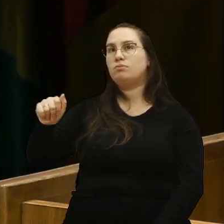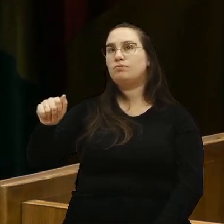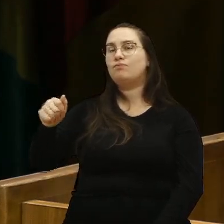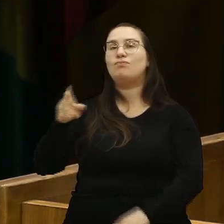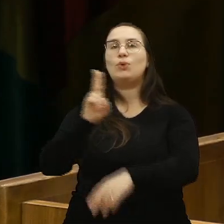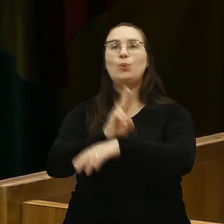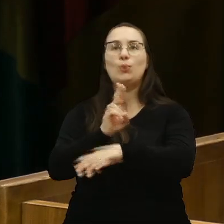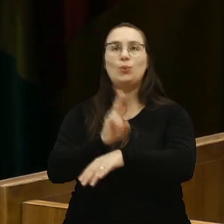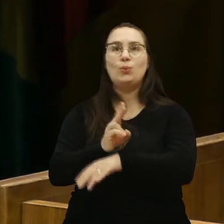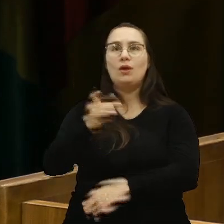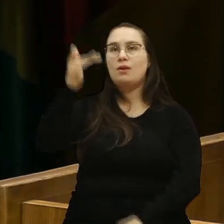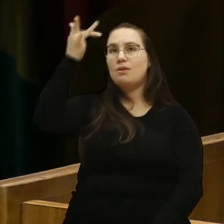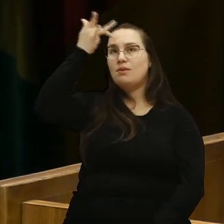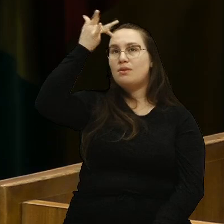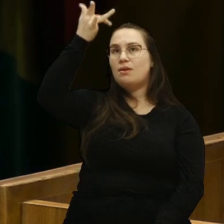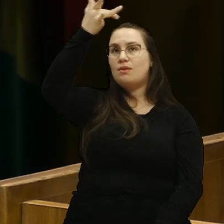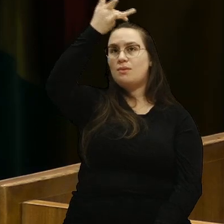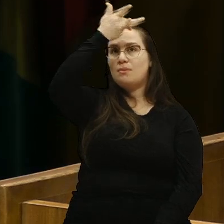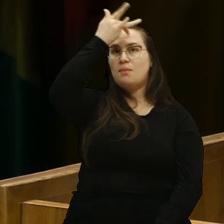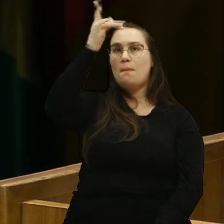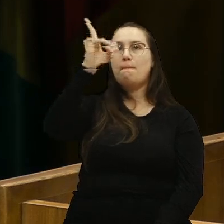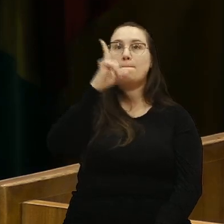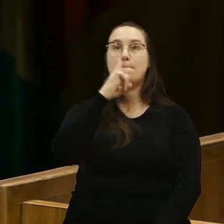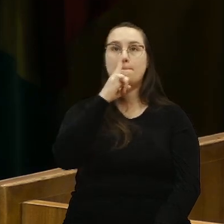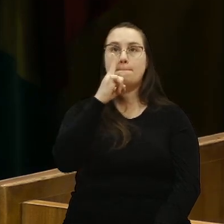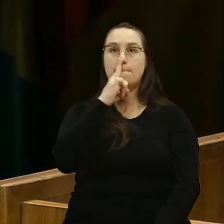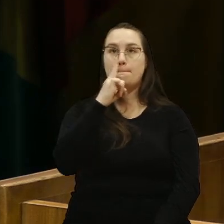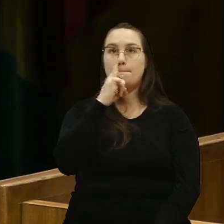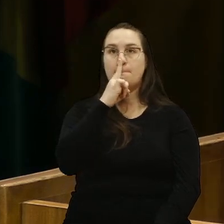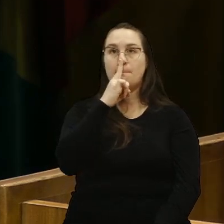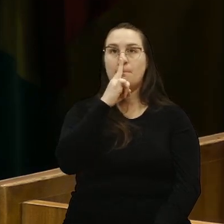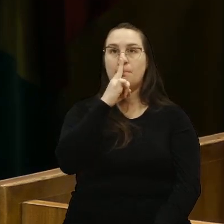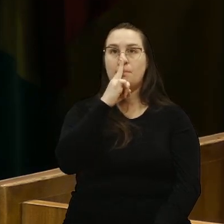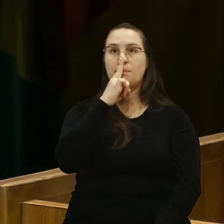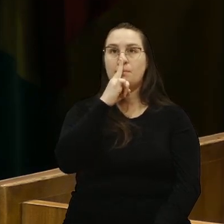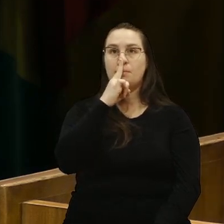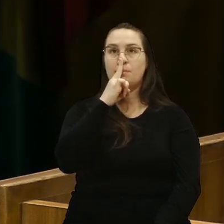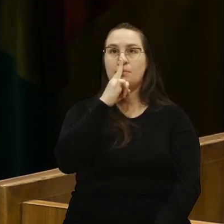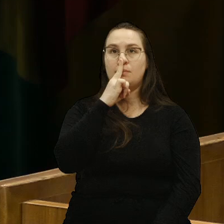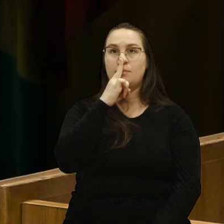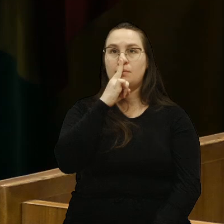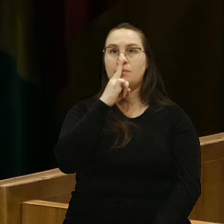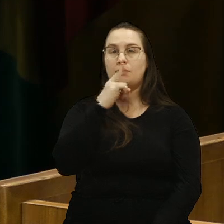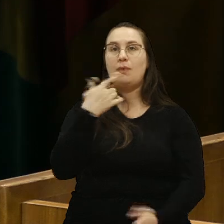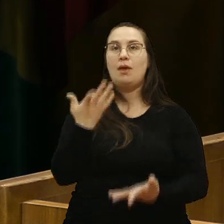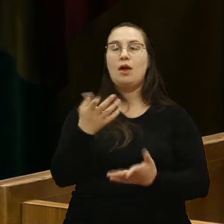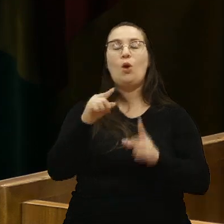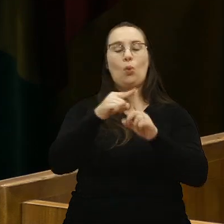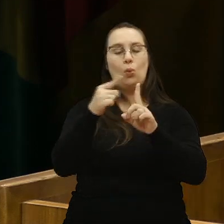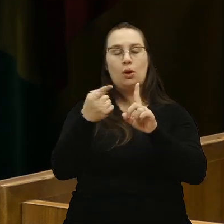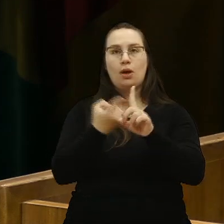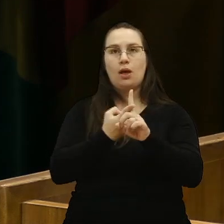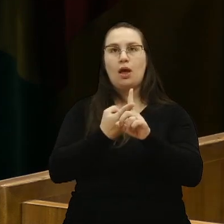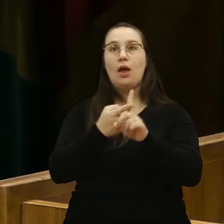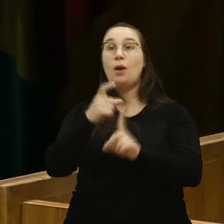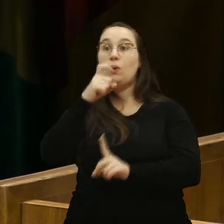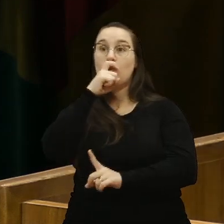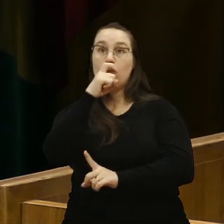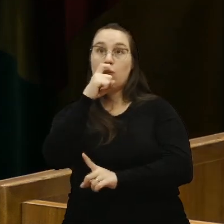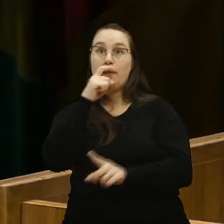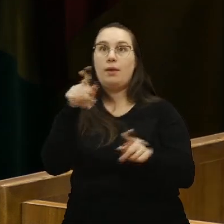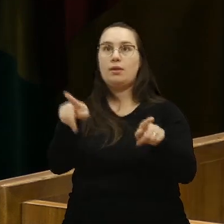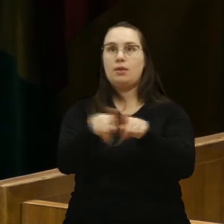Cuidar da saúde mental dessas mães, porque está atravessado a relação, enquanto grávidas, e dos pais